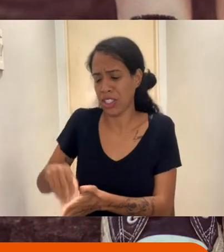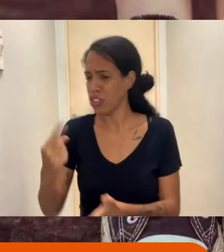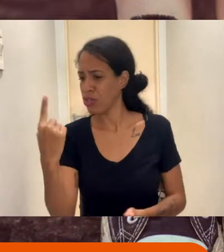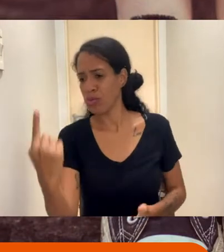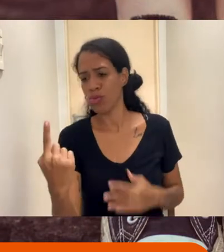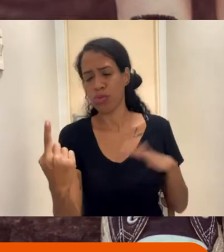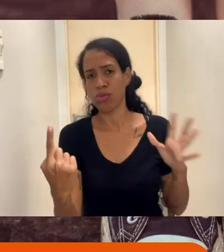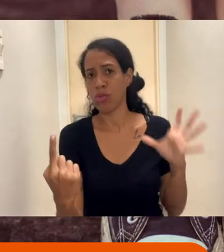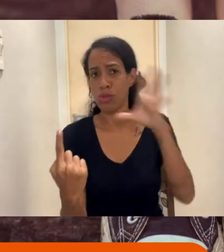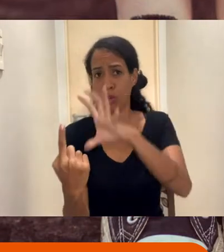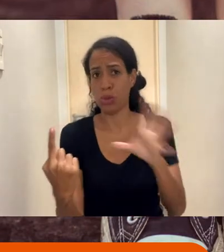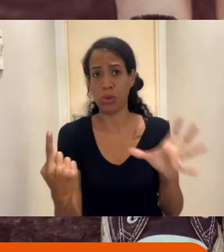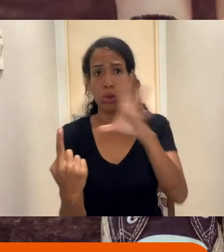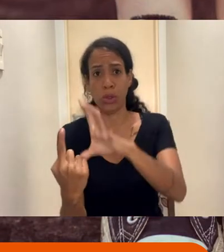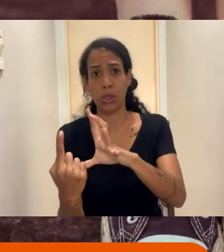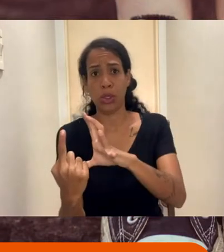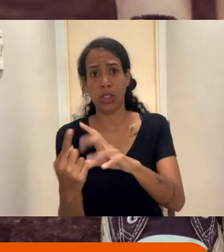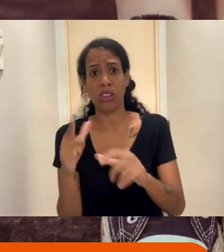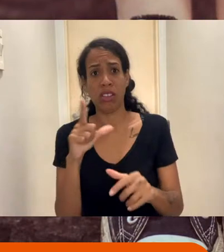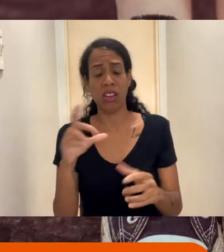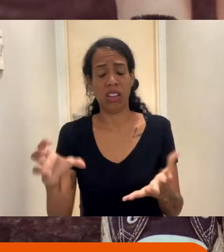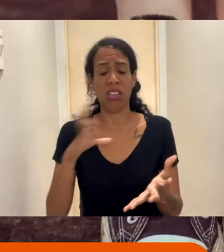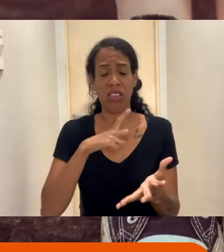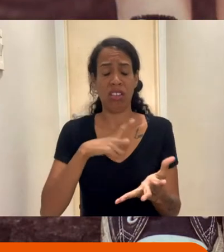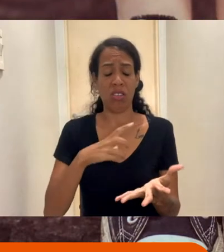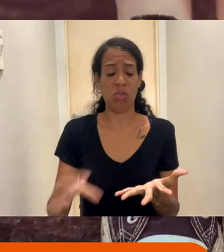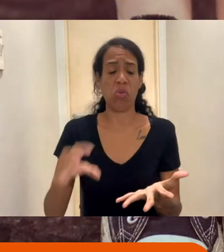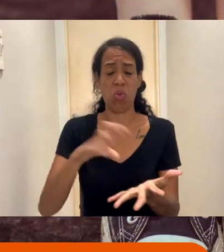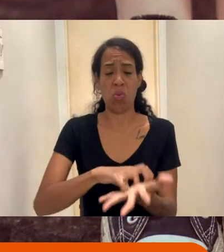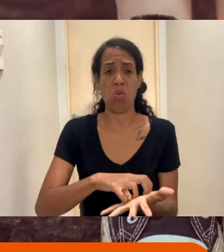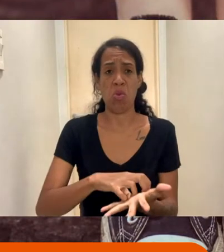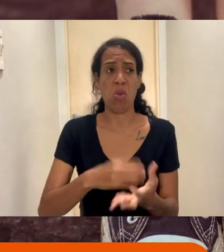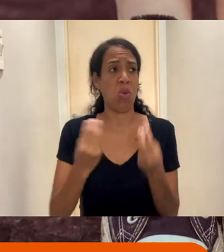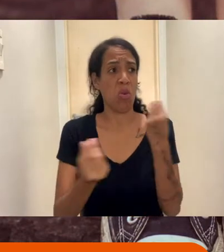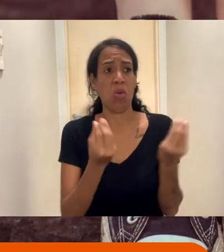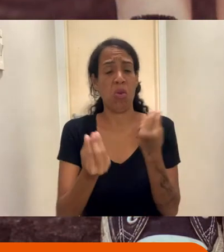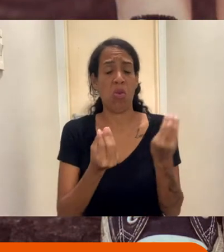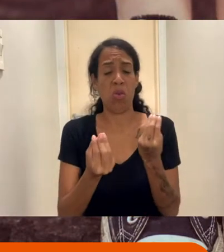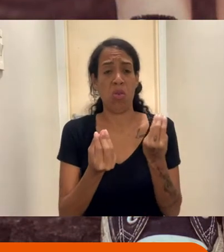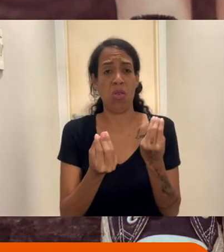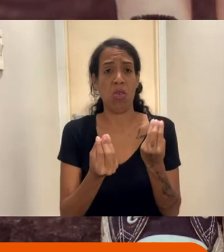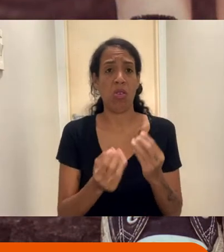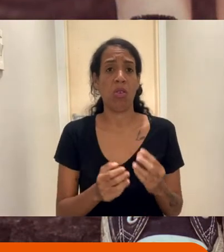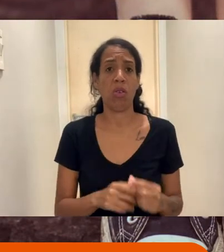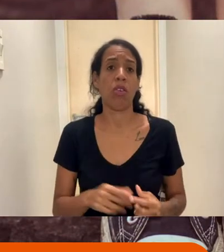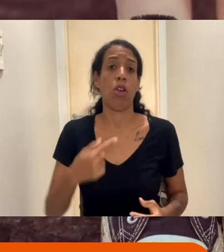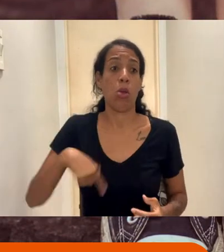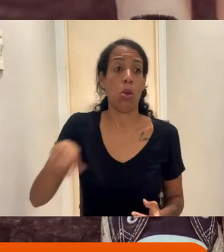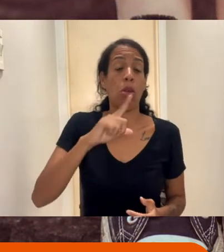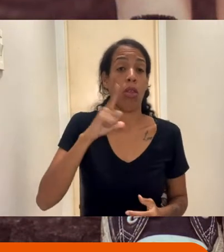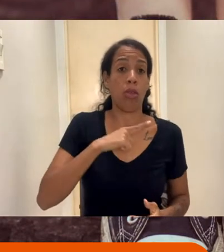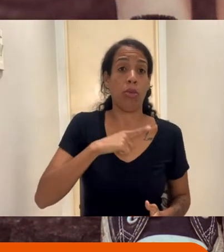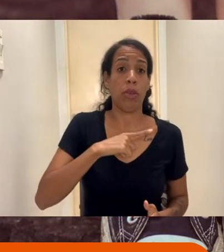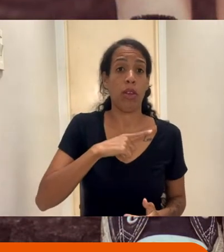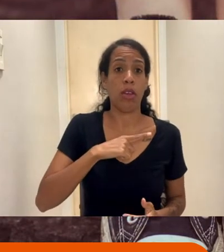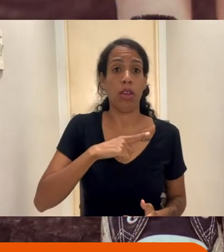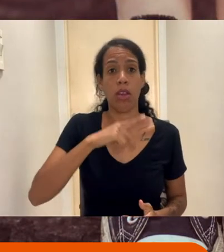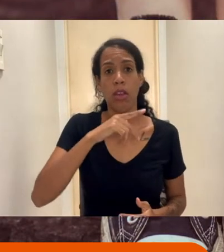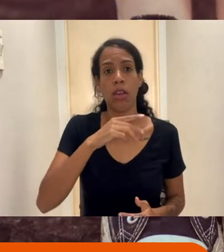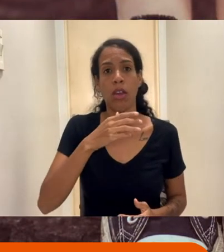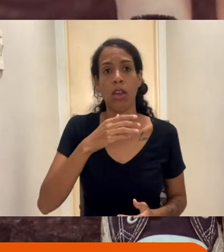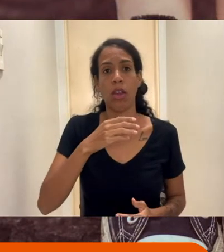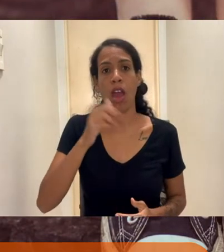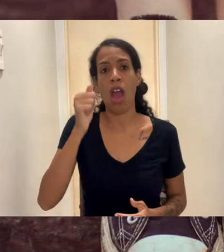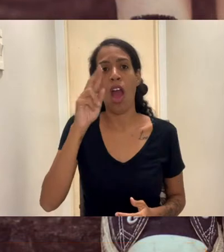desses conceitos que estão colocados ali num determinado padrão, né? A gente tem um autor que eu gosto muito